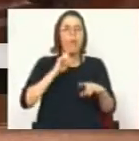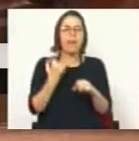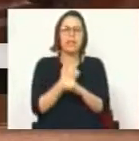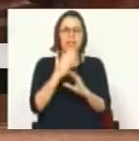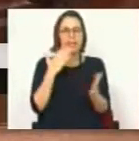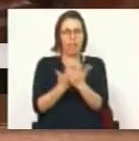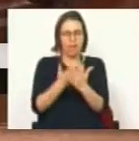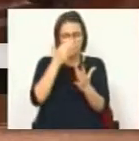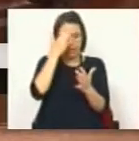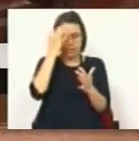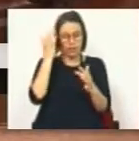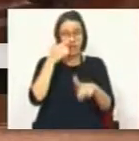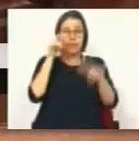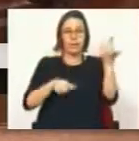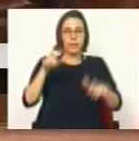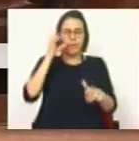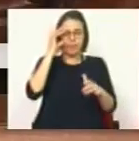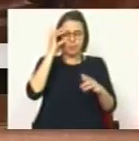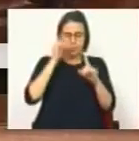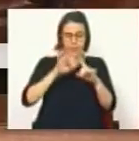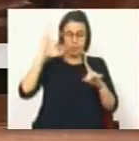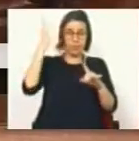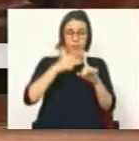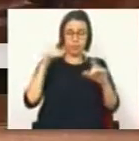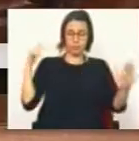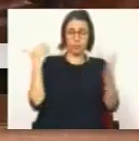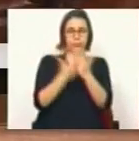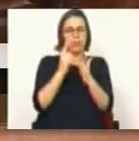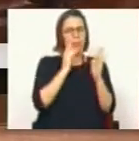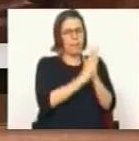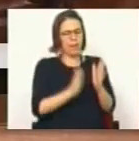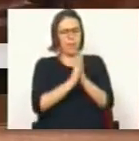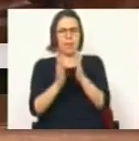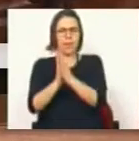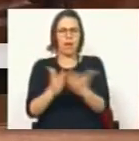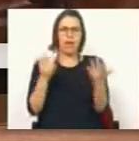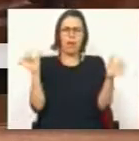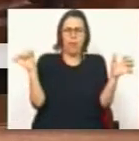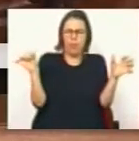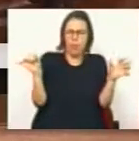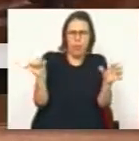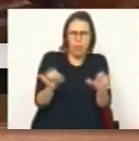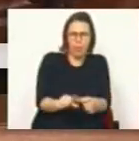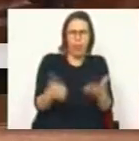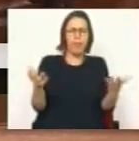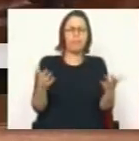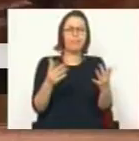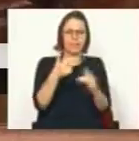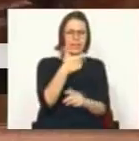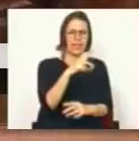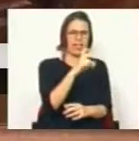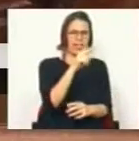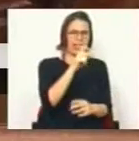serviço prestado aos seus utentes. Sucede que ao longo dos anos temos assistido a uma degradação continuada, tanto na